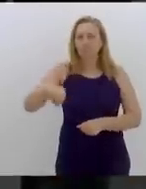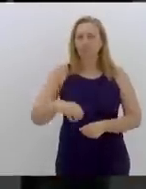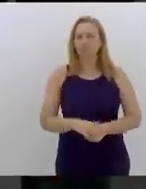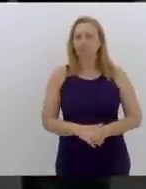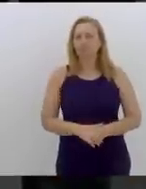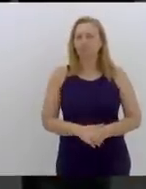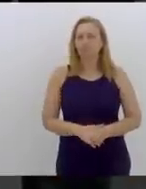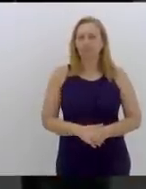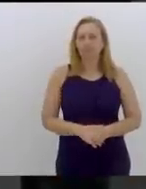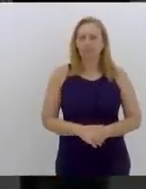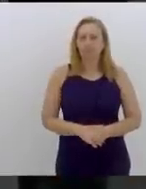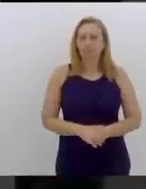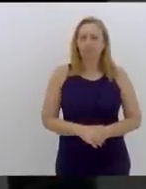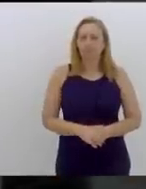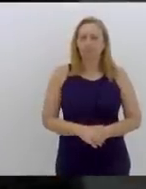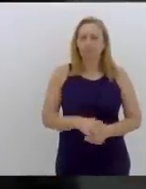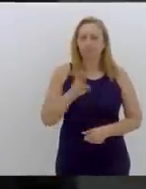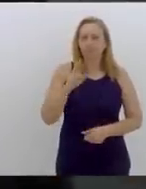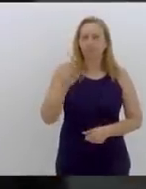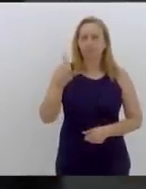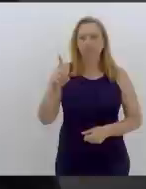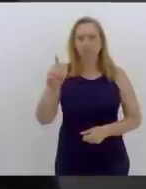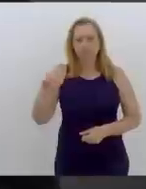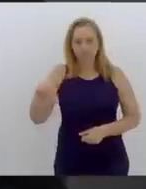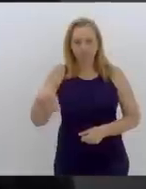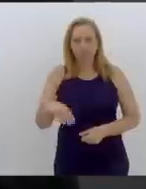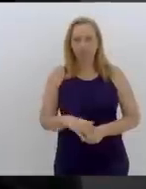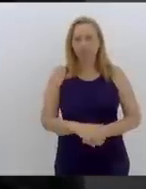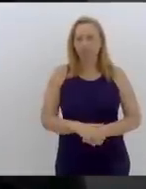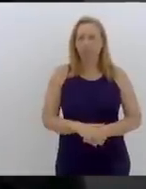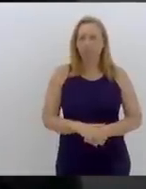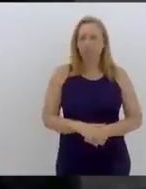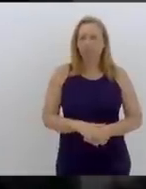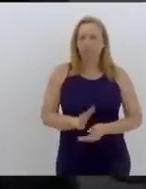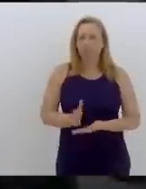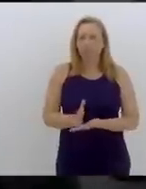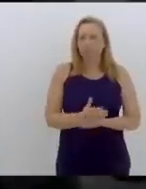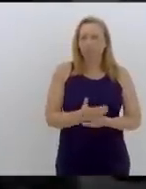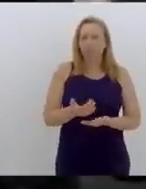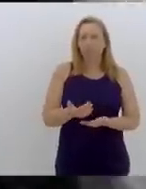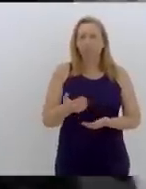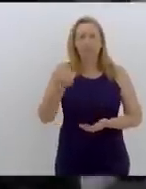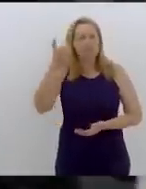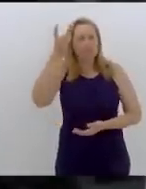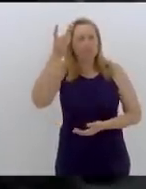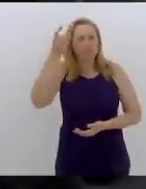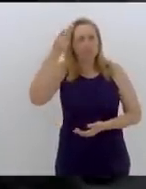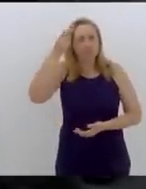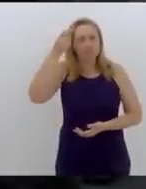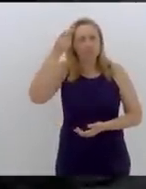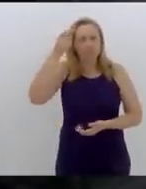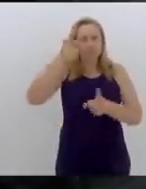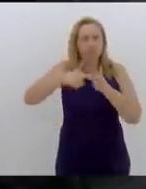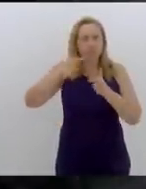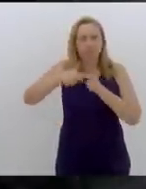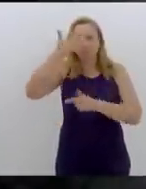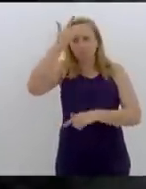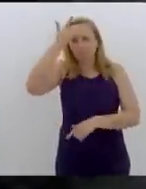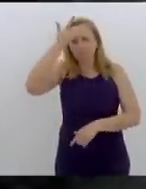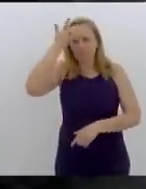eu rdm né recolhimentos doente mental não podia tocar no doente mental eu tinha que trazer ele